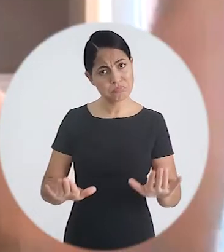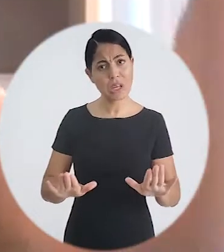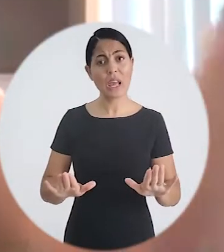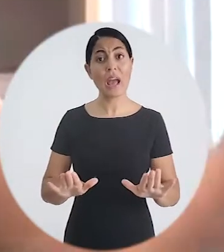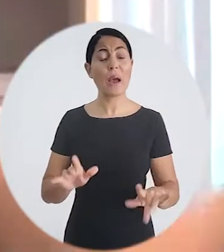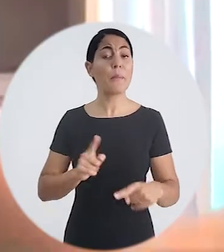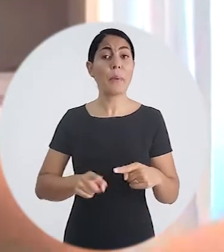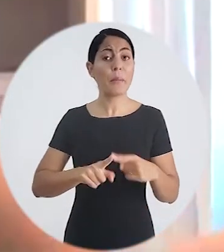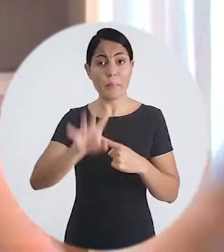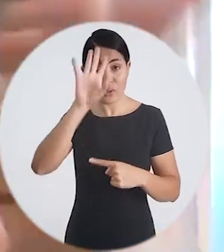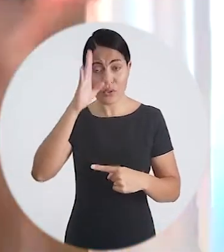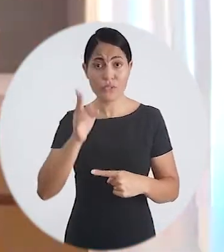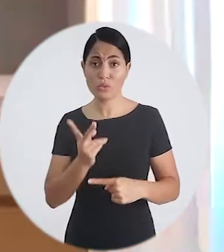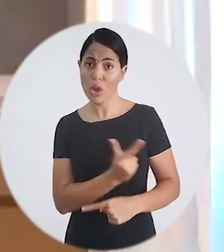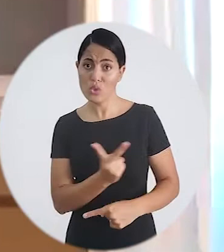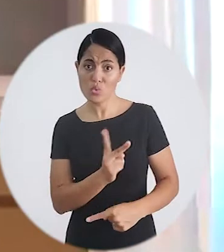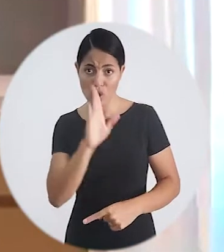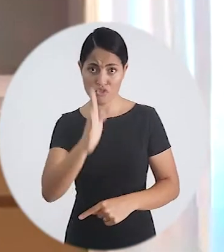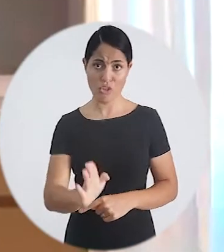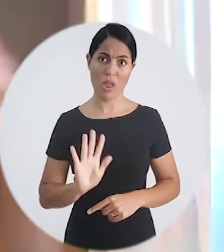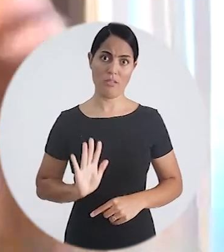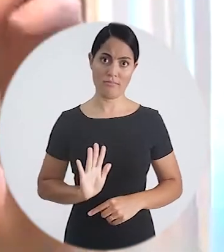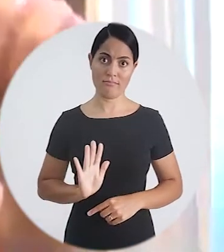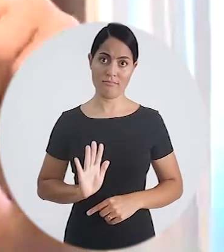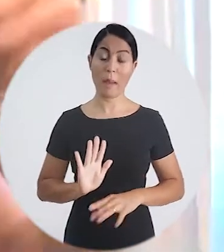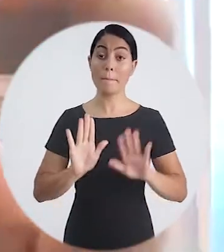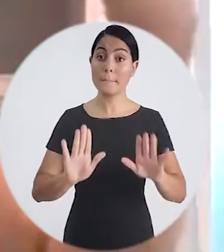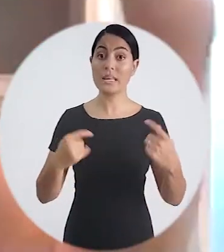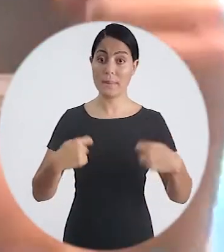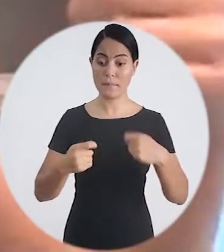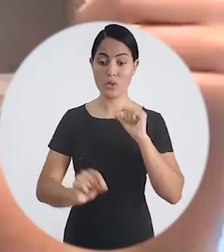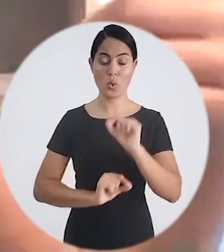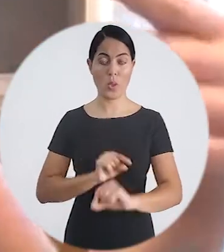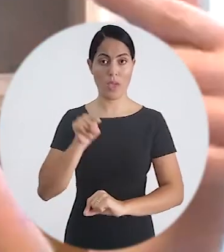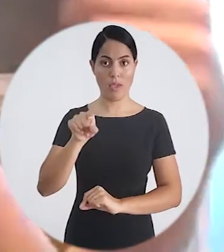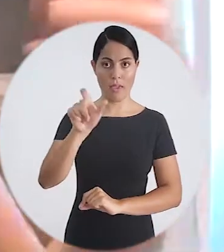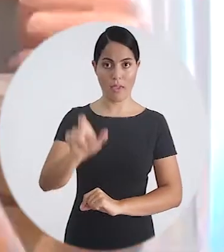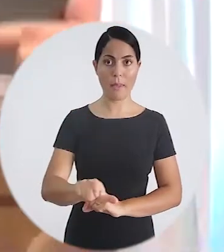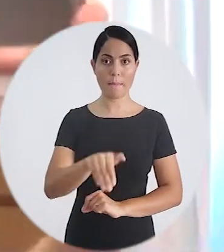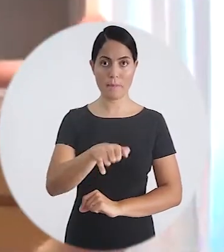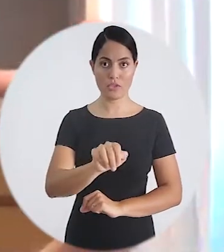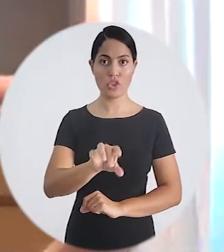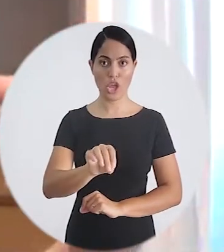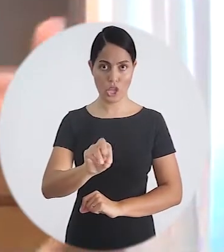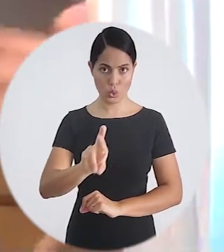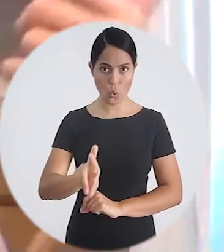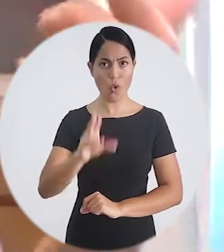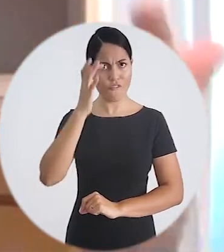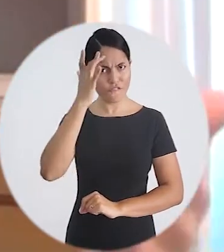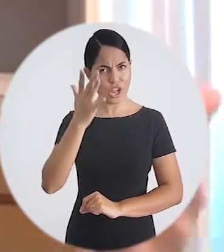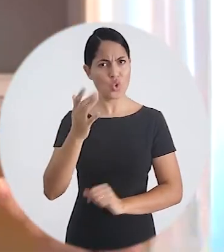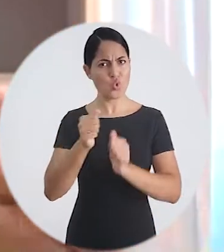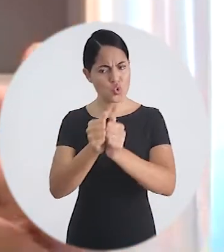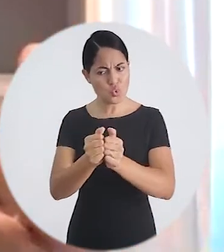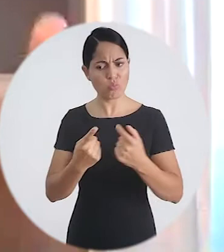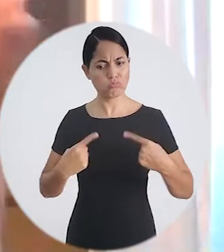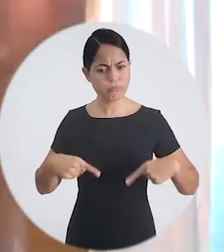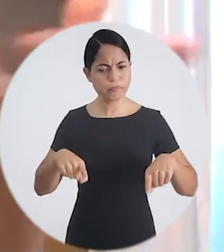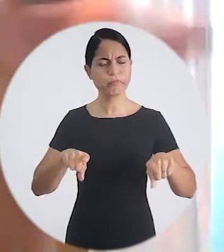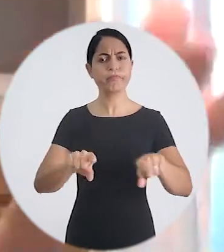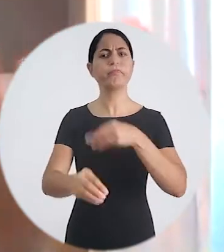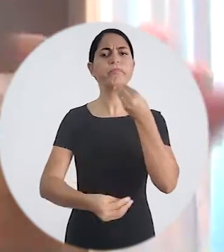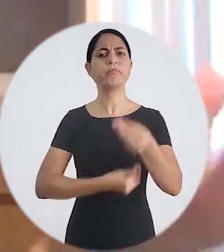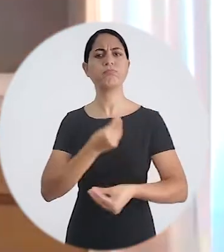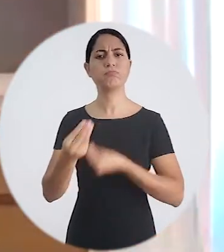teriam resolvido a questão diretamente, né? Se elas precisaram da ajuda de um facilitador, é porque elas